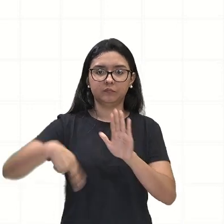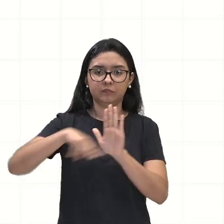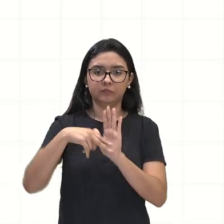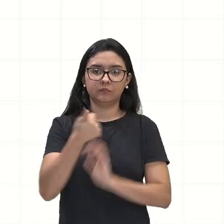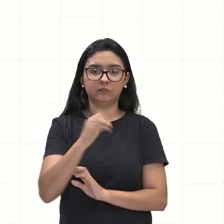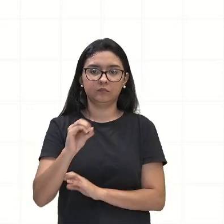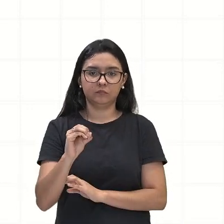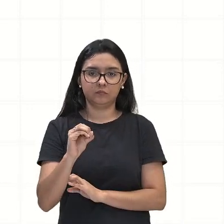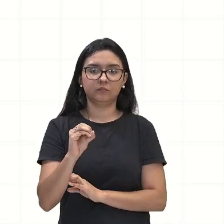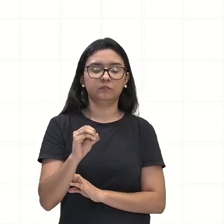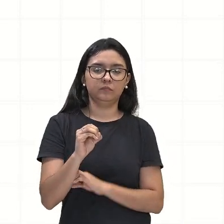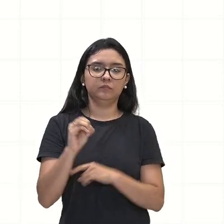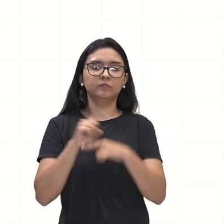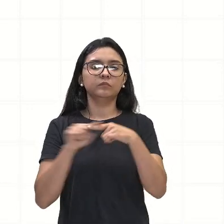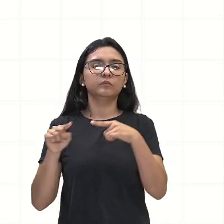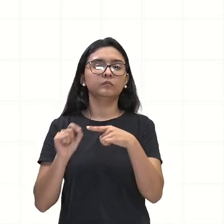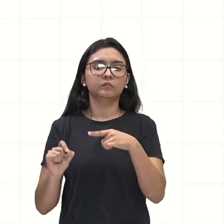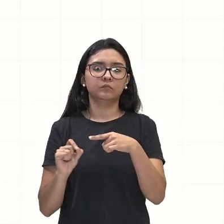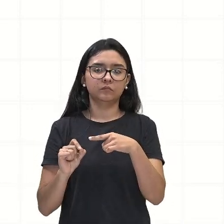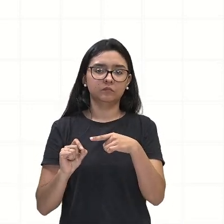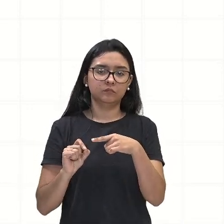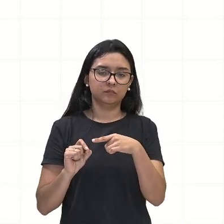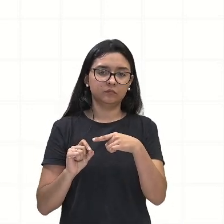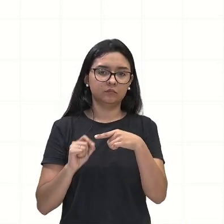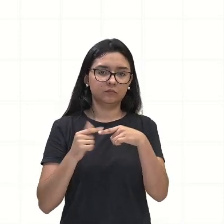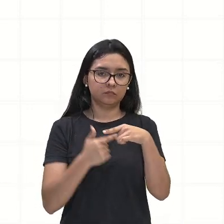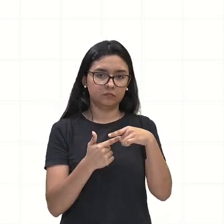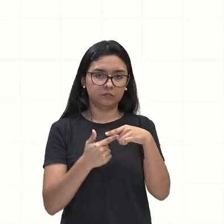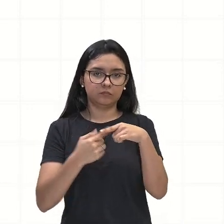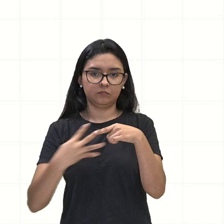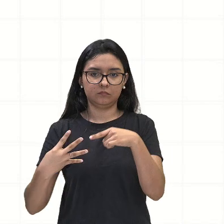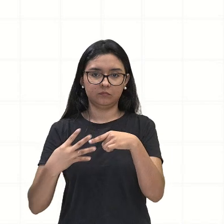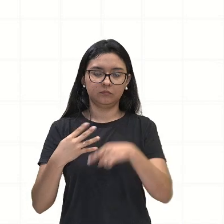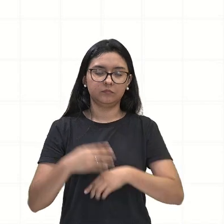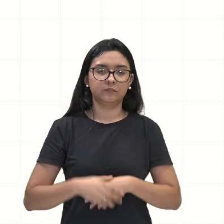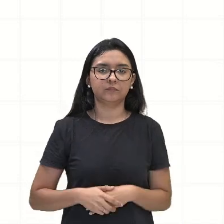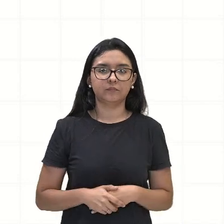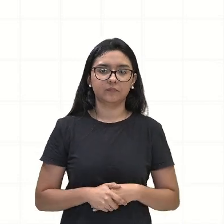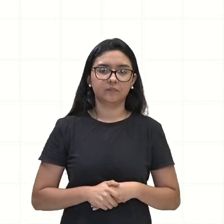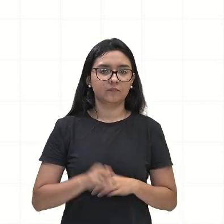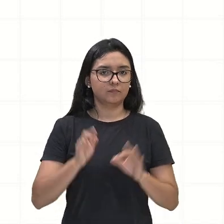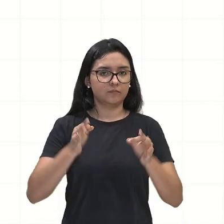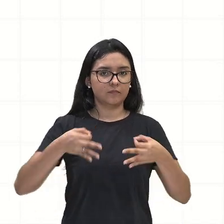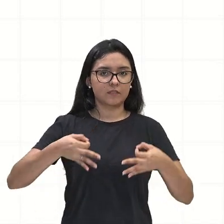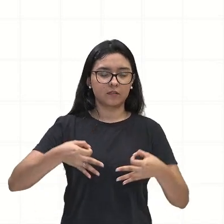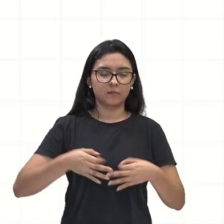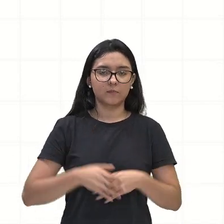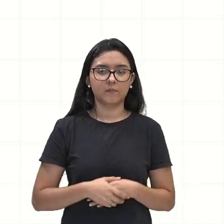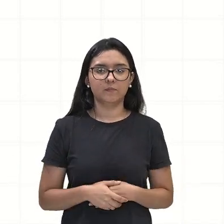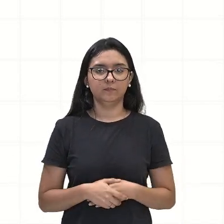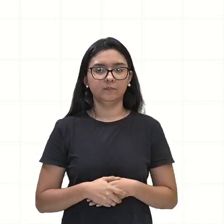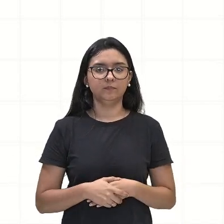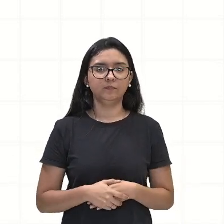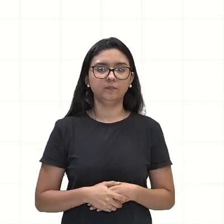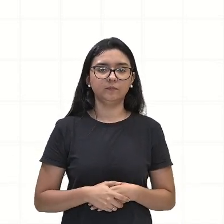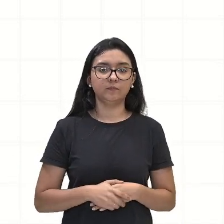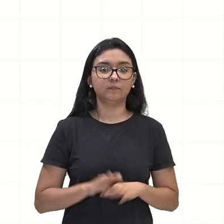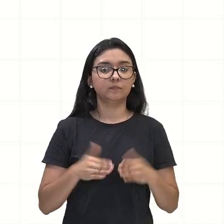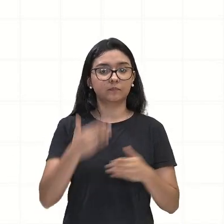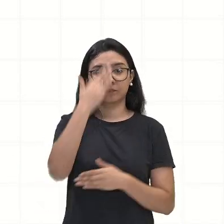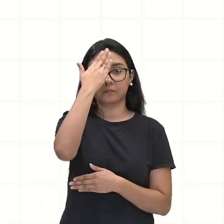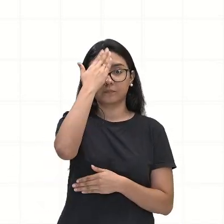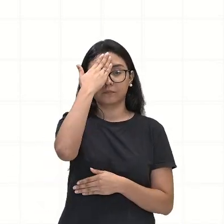10 está para 24. Correto? E aí, como eu sei que eles